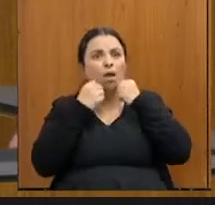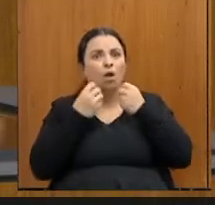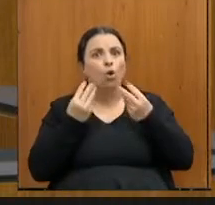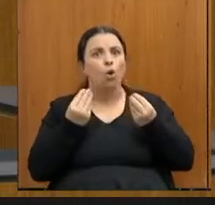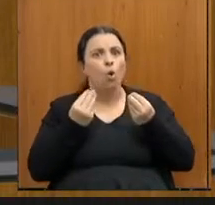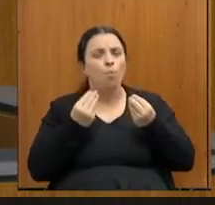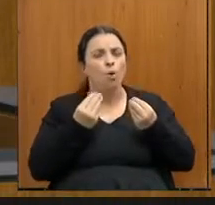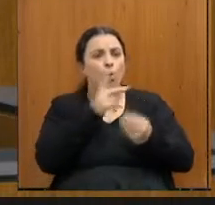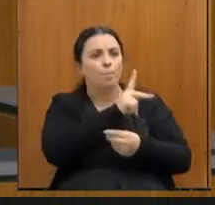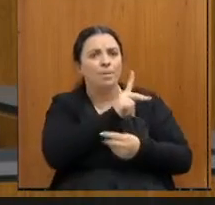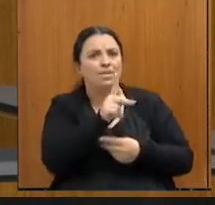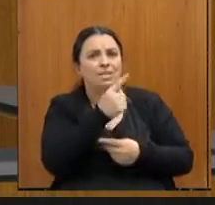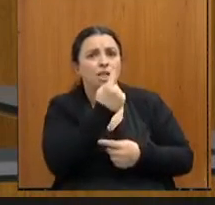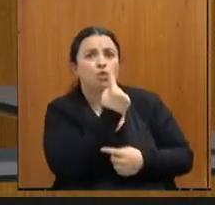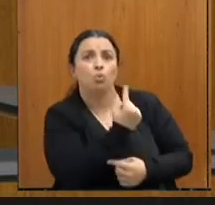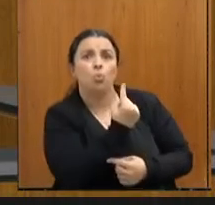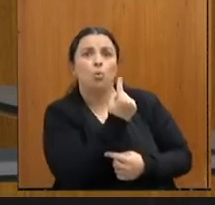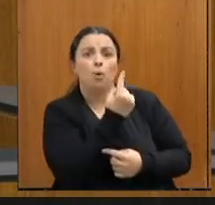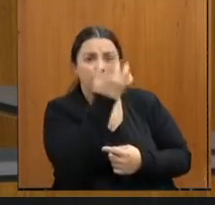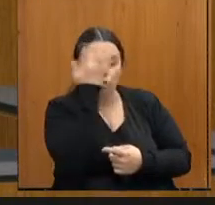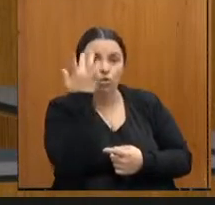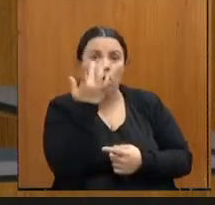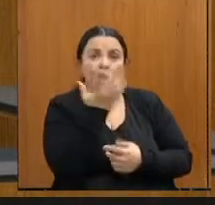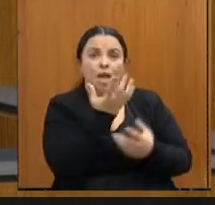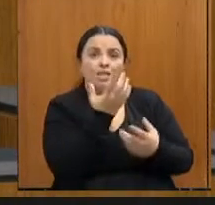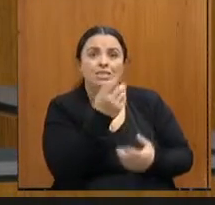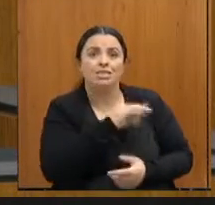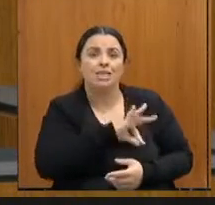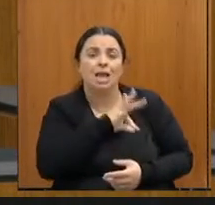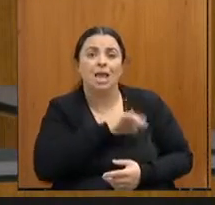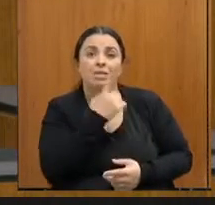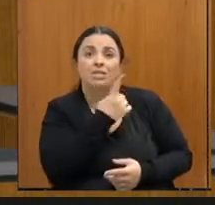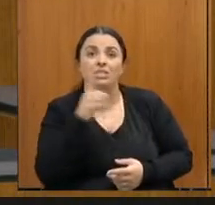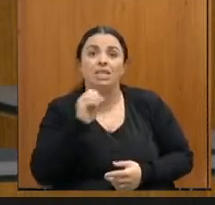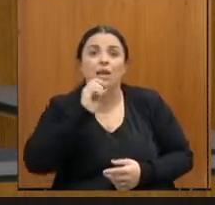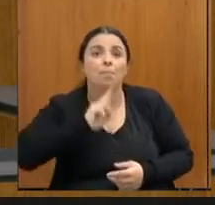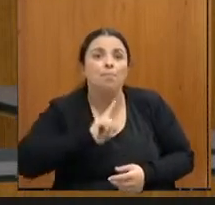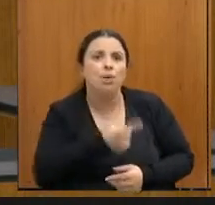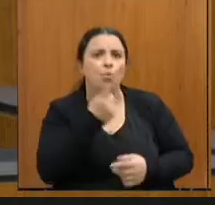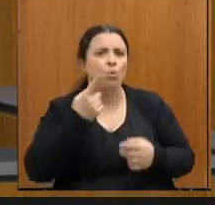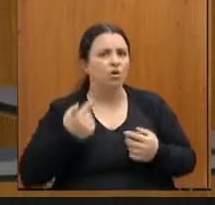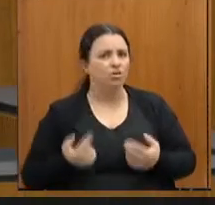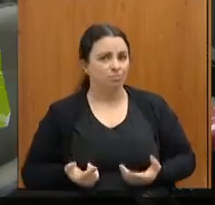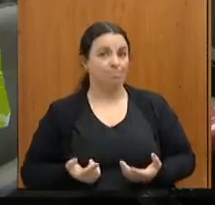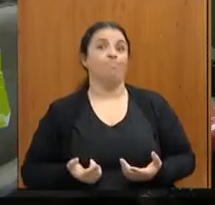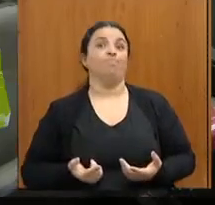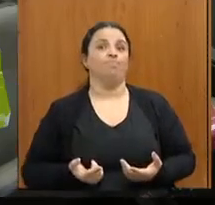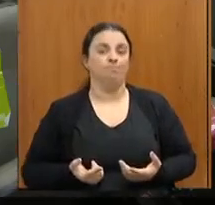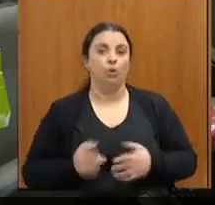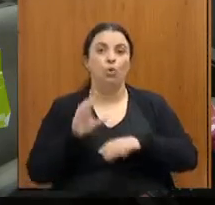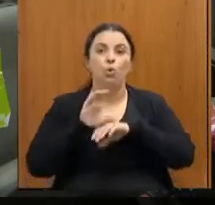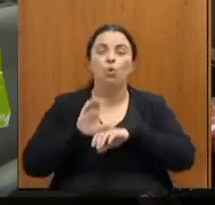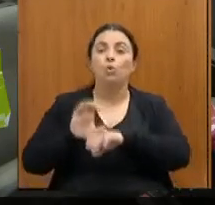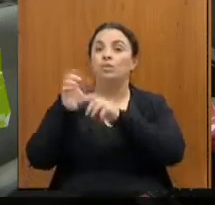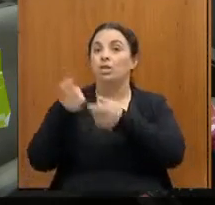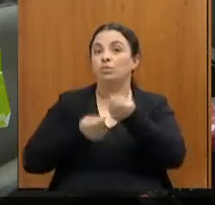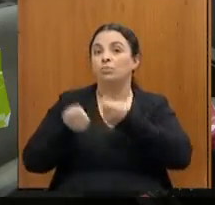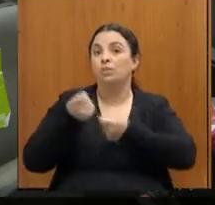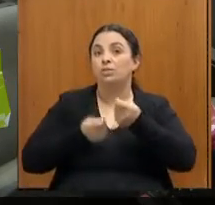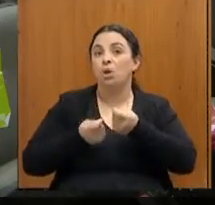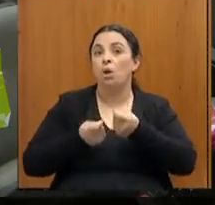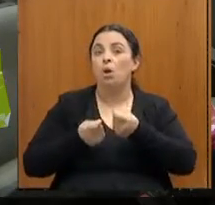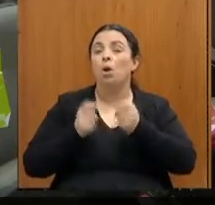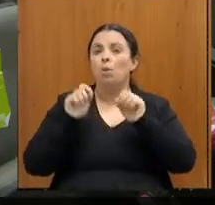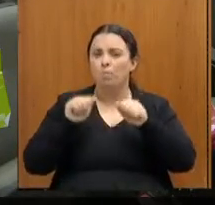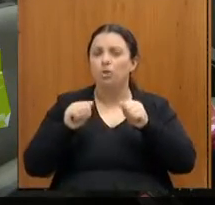pagar quase 100 mil a uma pessoa o Conselho de administração Pode não ter concordado mas o